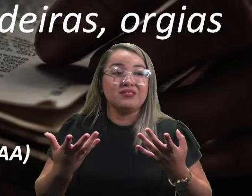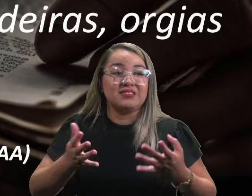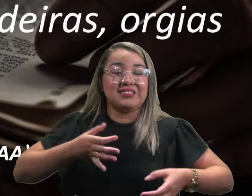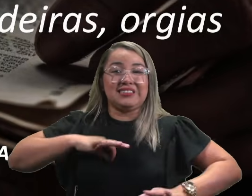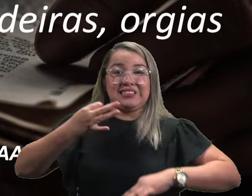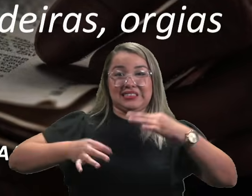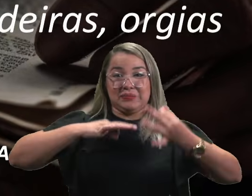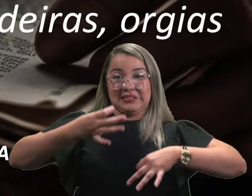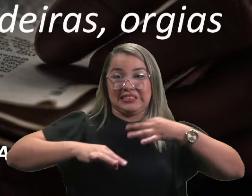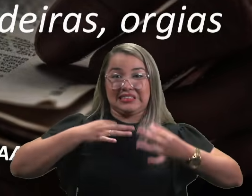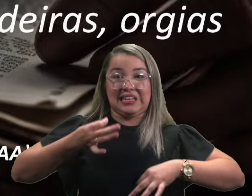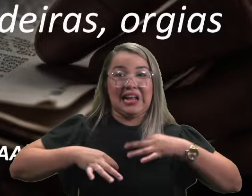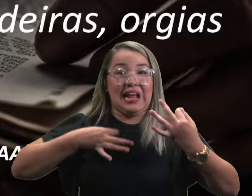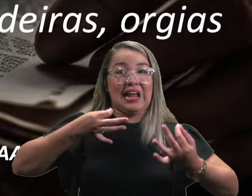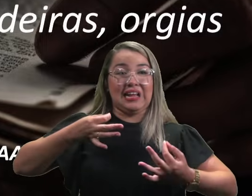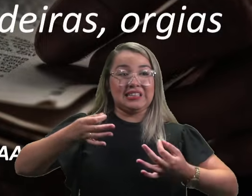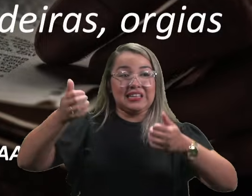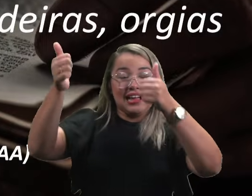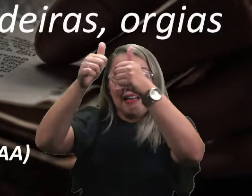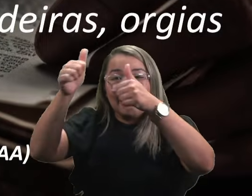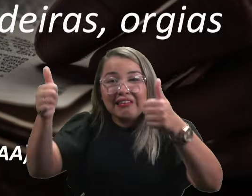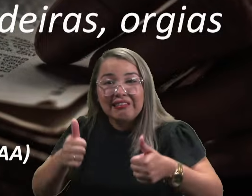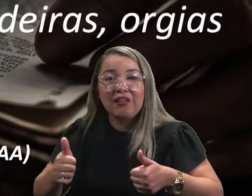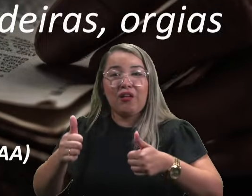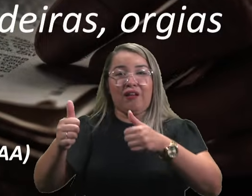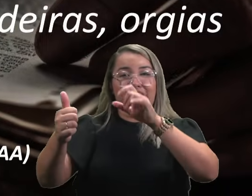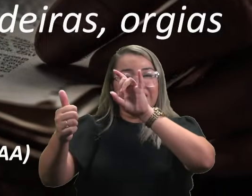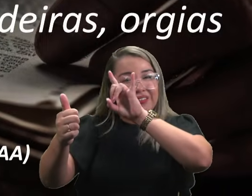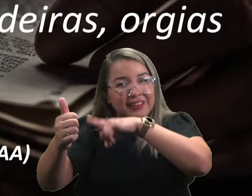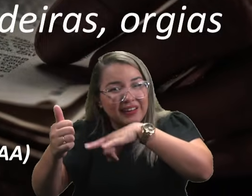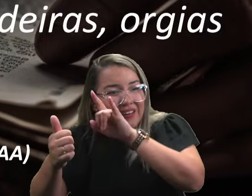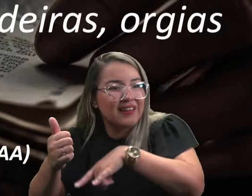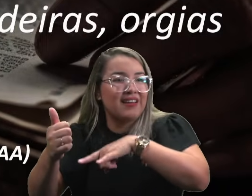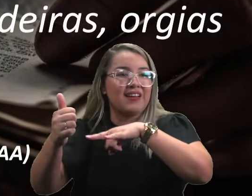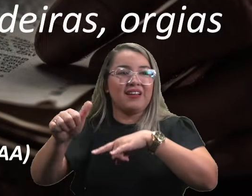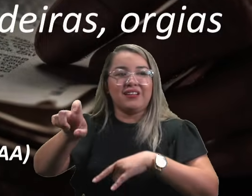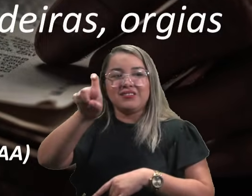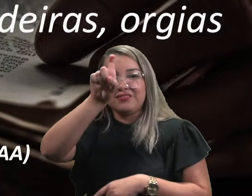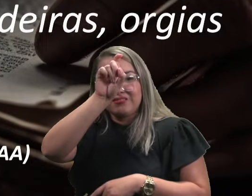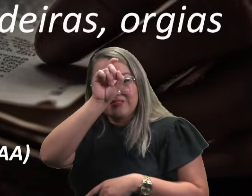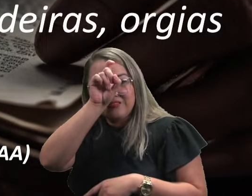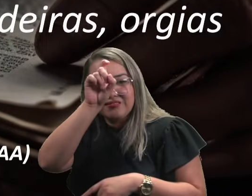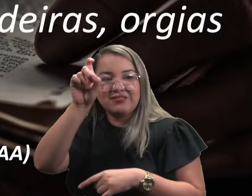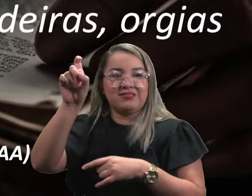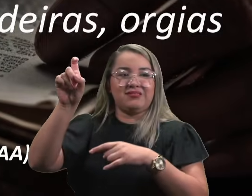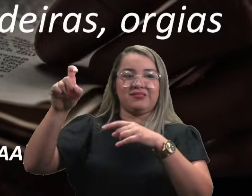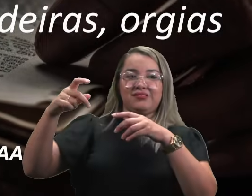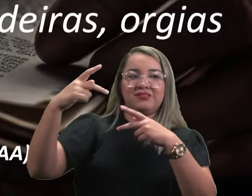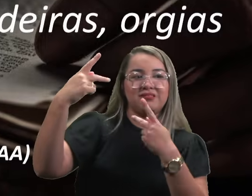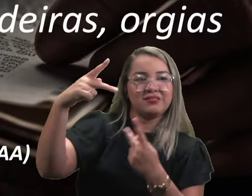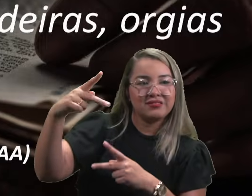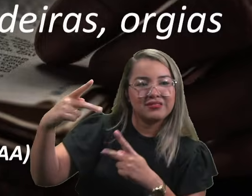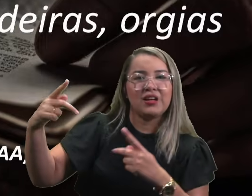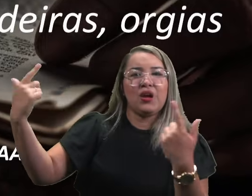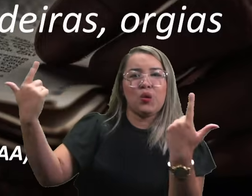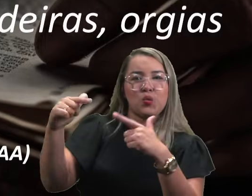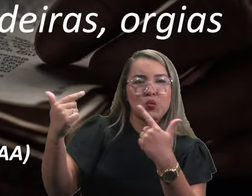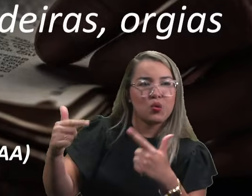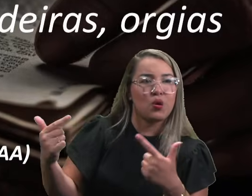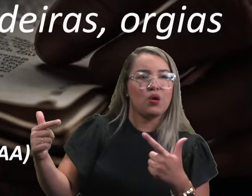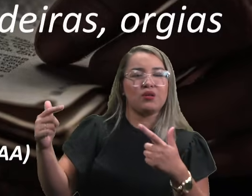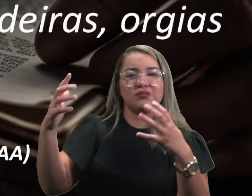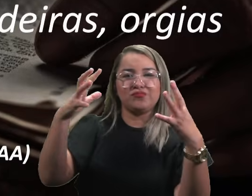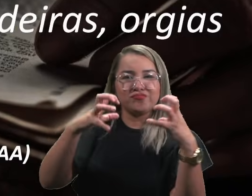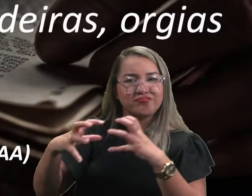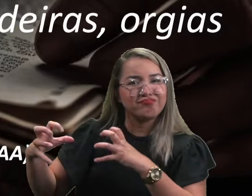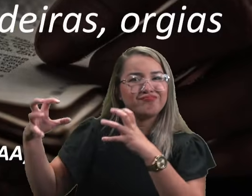libertinagem, idolatria, feitiçarias, inimizades, rixas, ciúmes, iras,